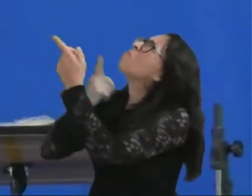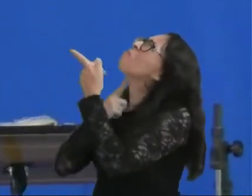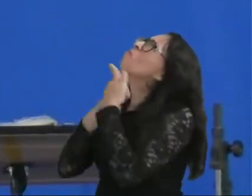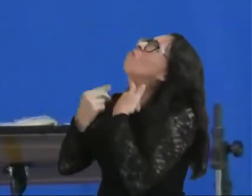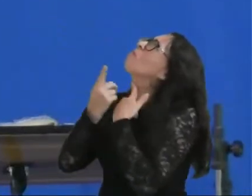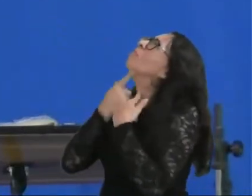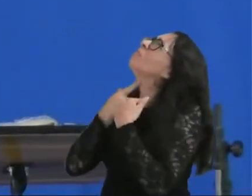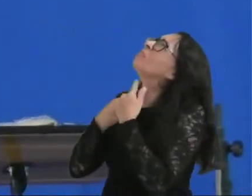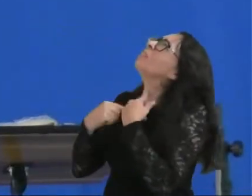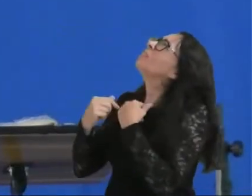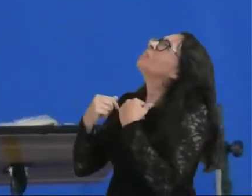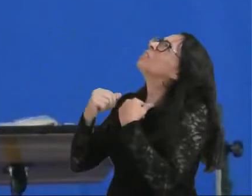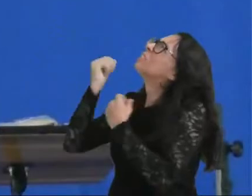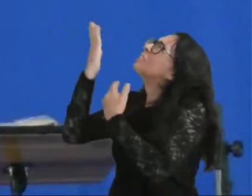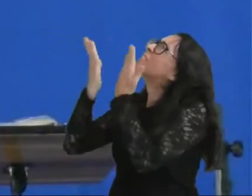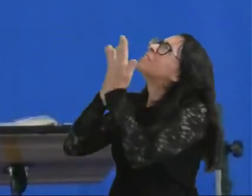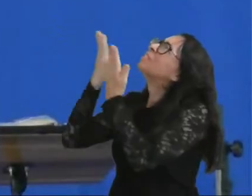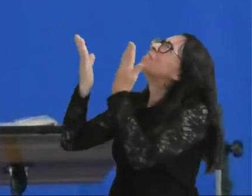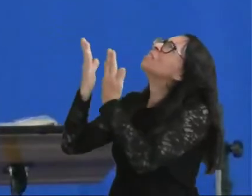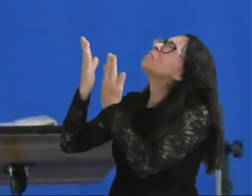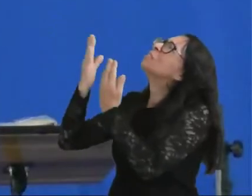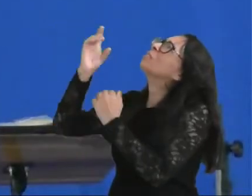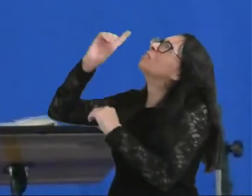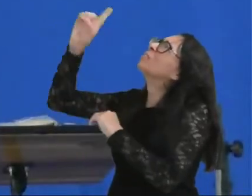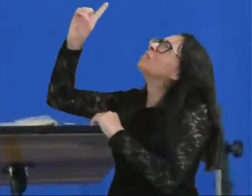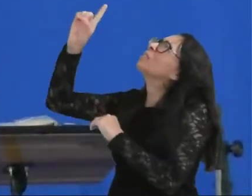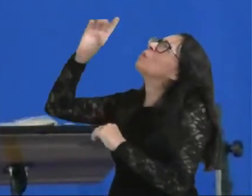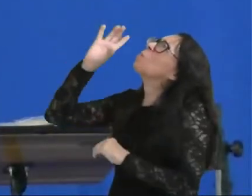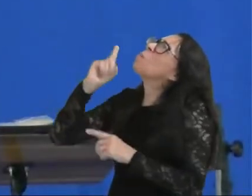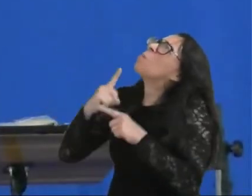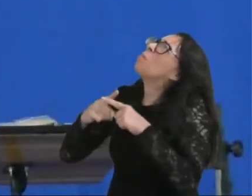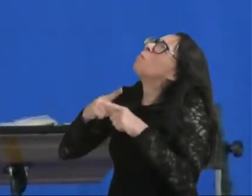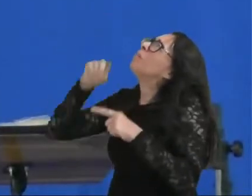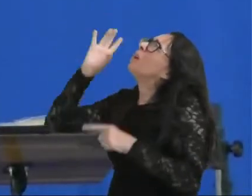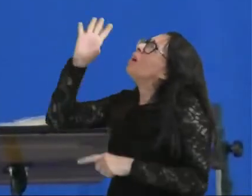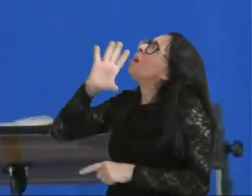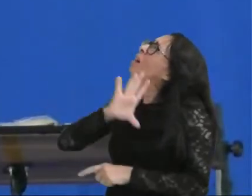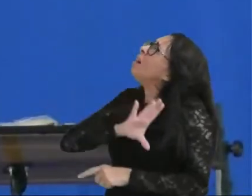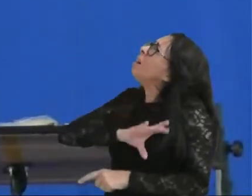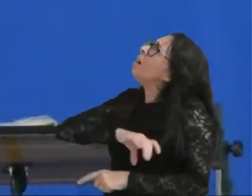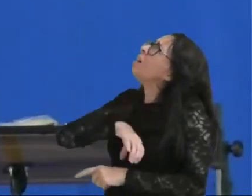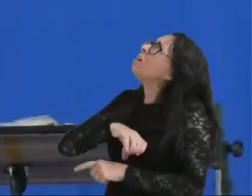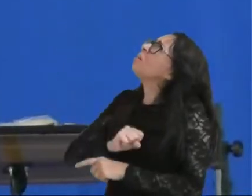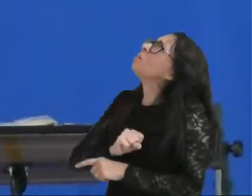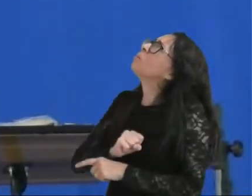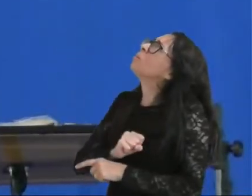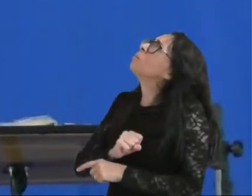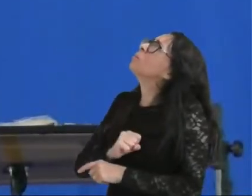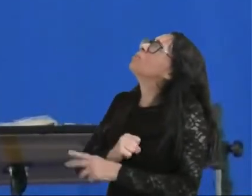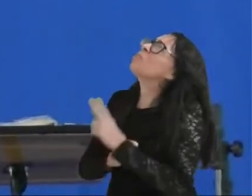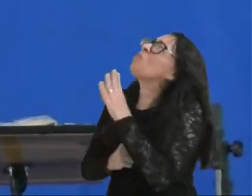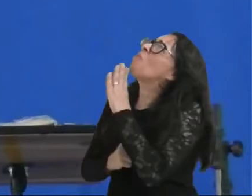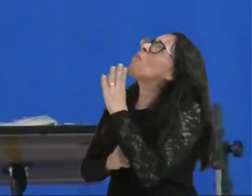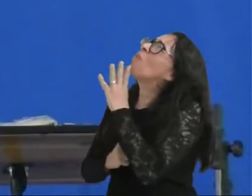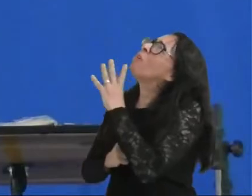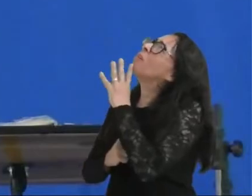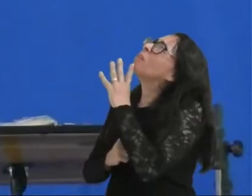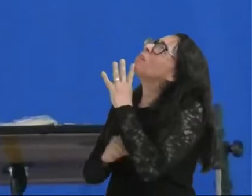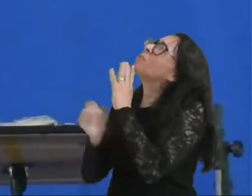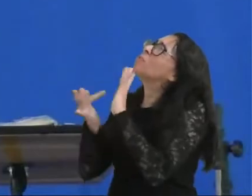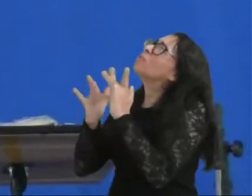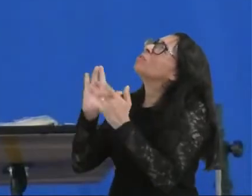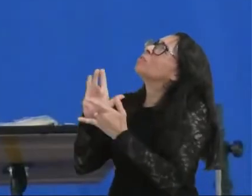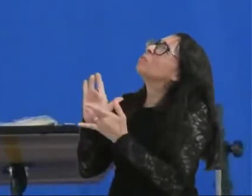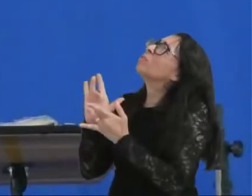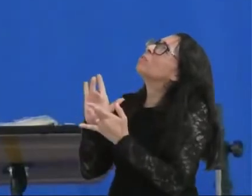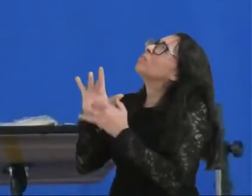Jesus fala para você assim, ó, Ele te oferece um novo recomeço. E você pode então agora recomeçar a